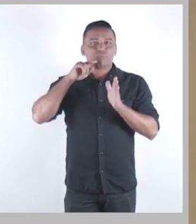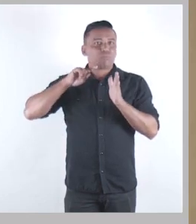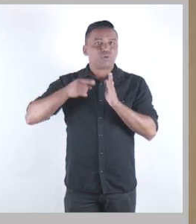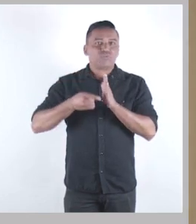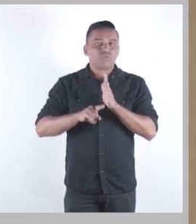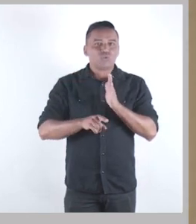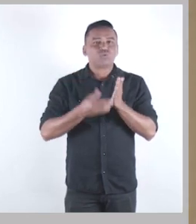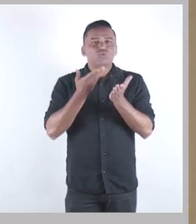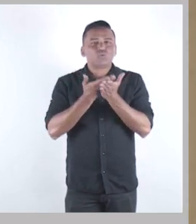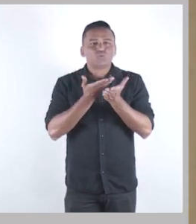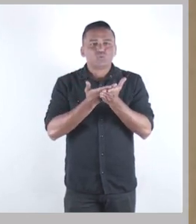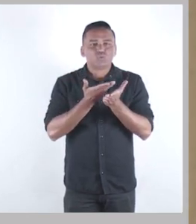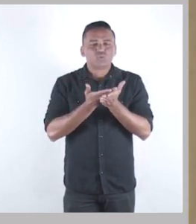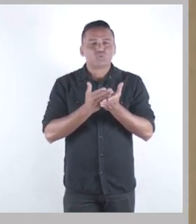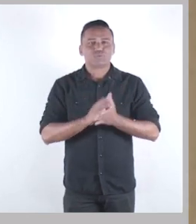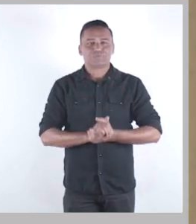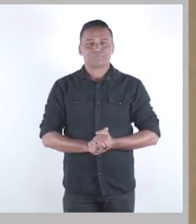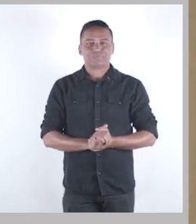Profundos,